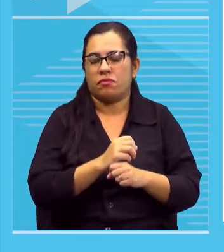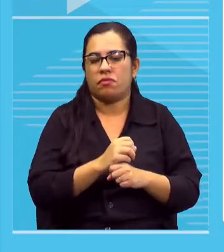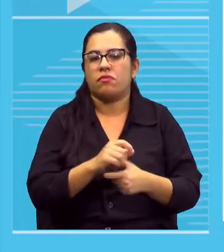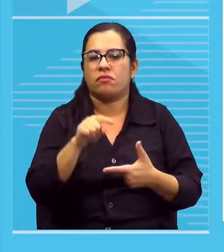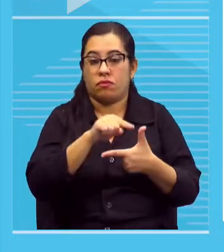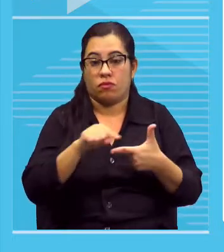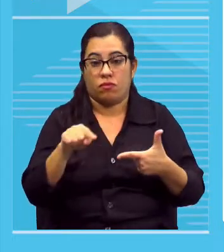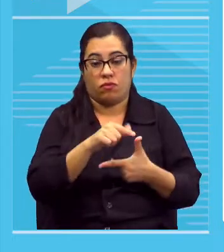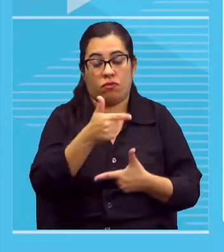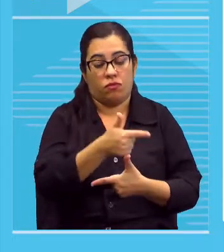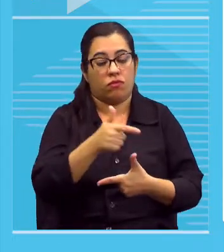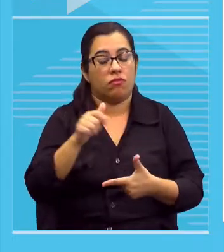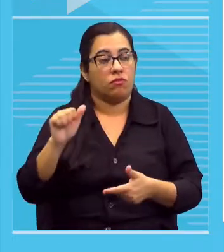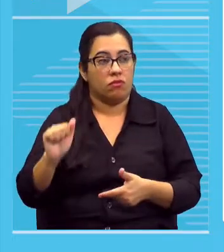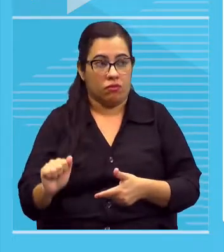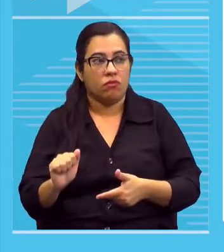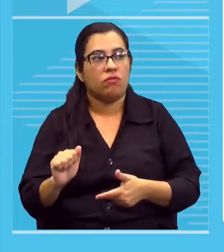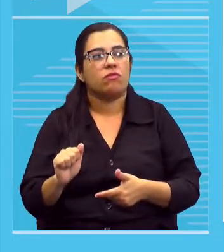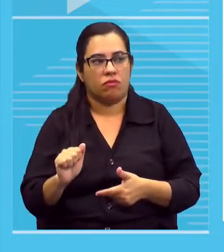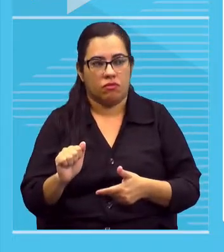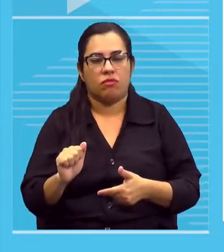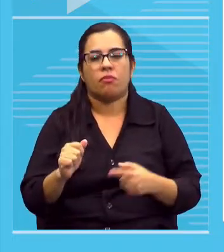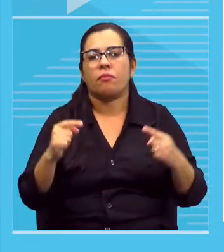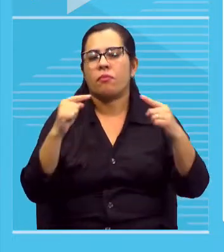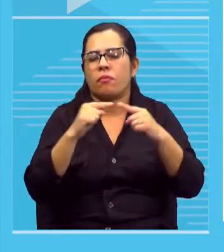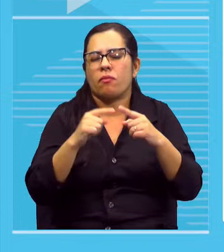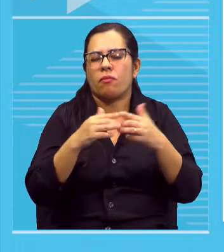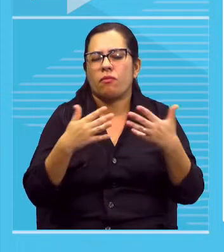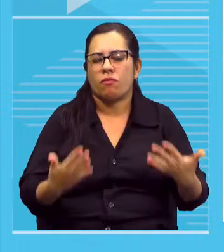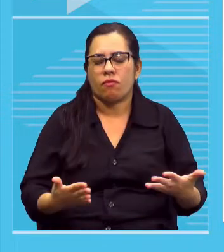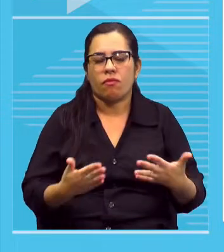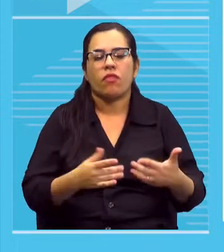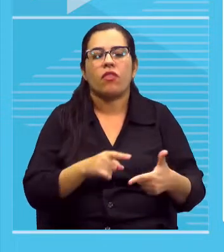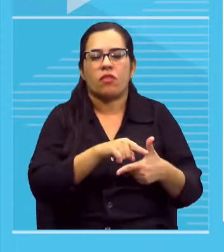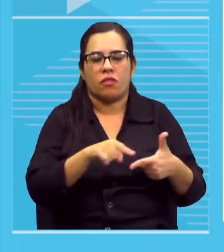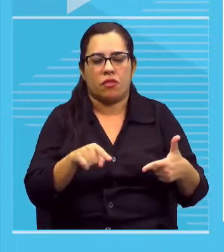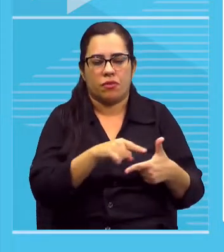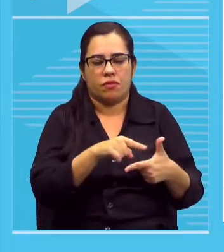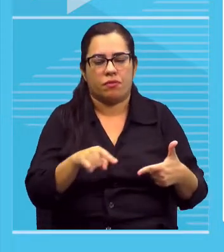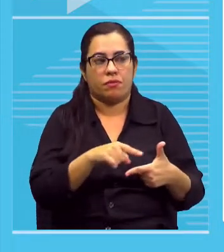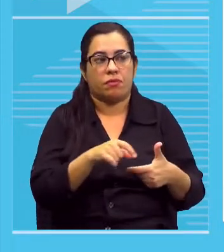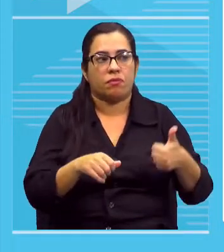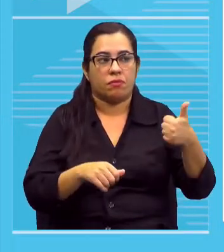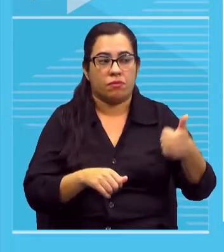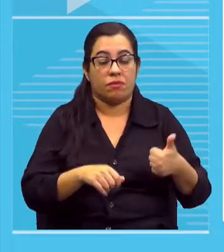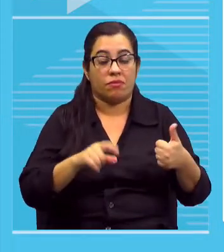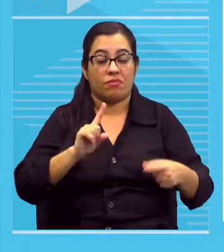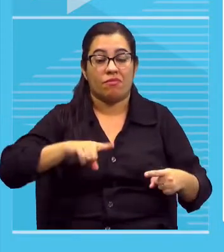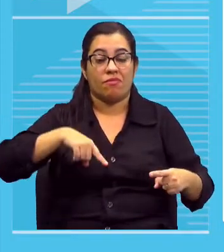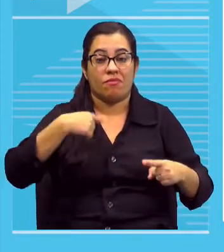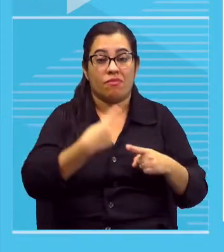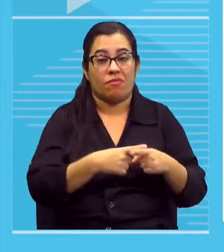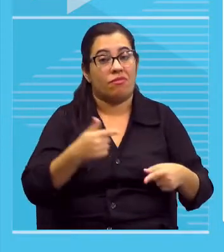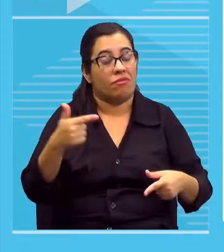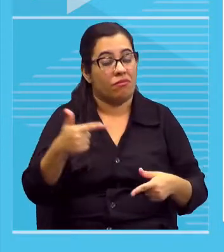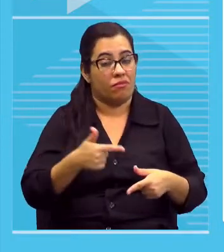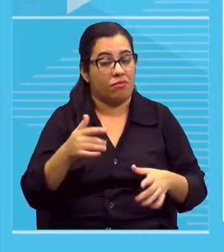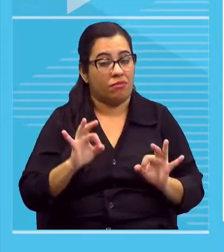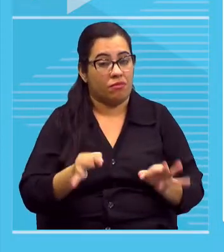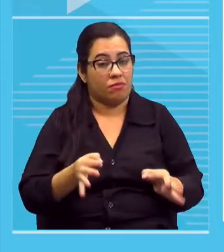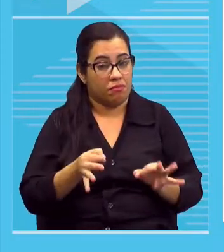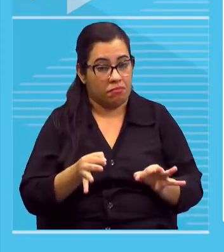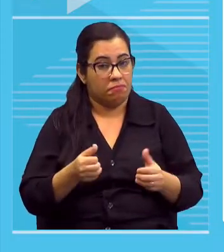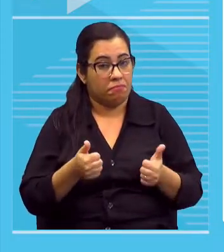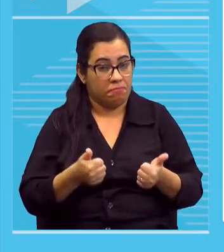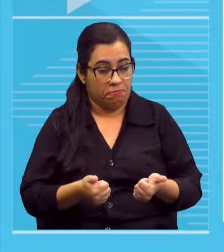né Isso é o cosseno do primeiro né o cosseno do primeiro mais o segundo é